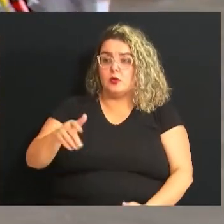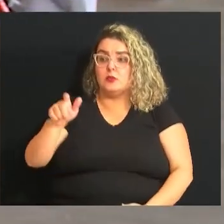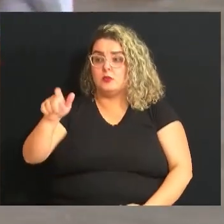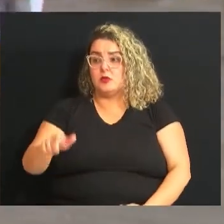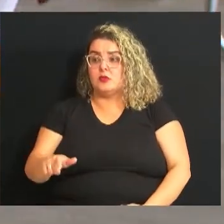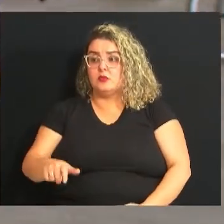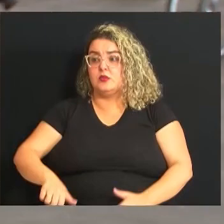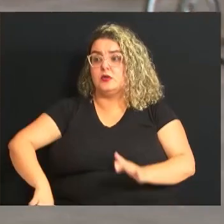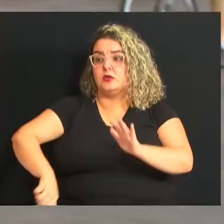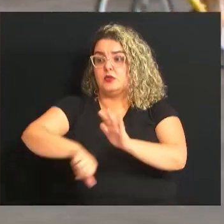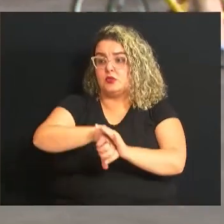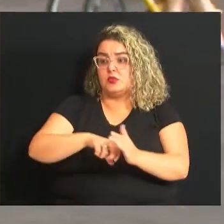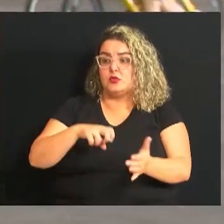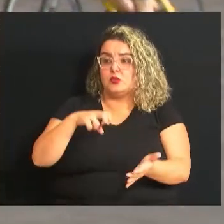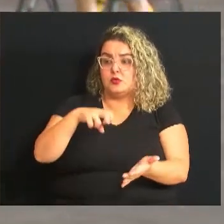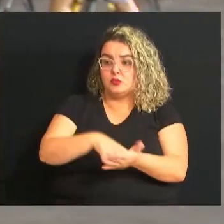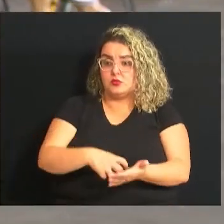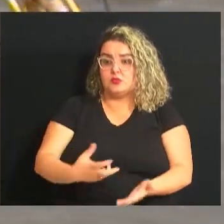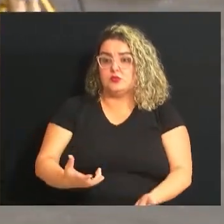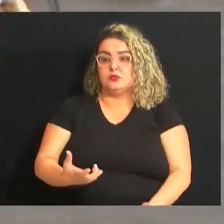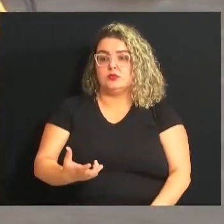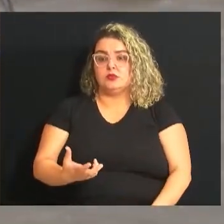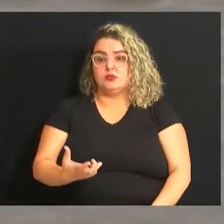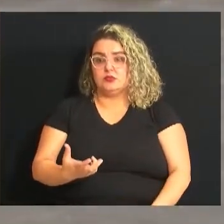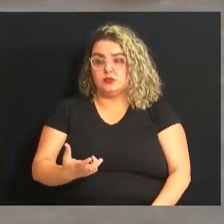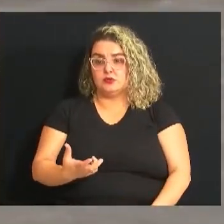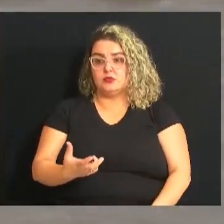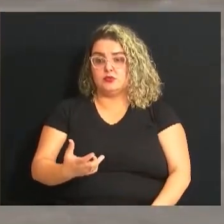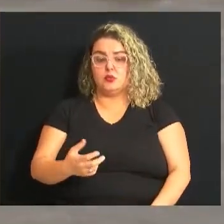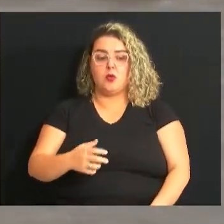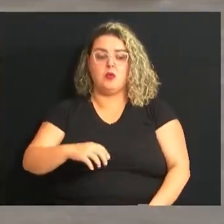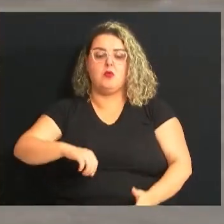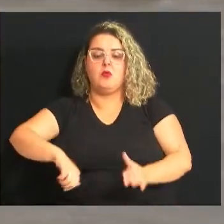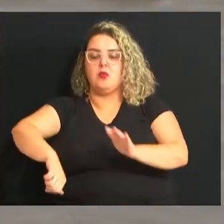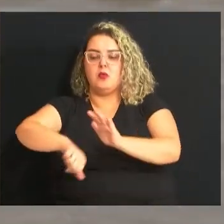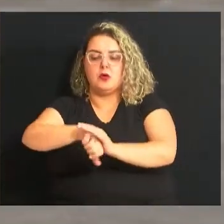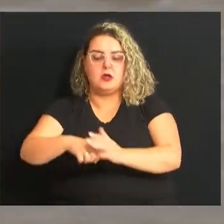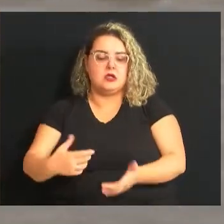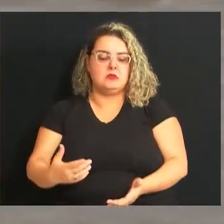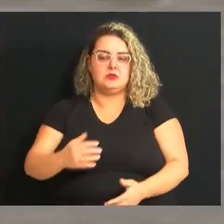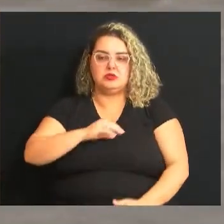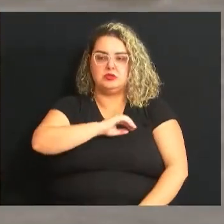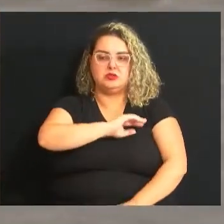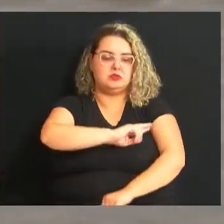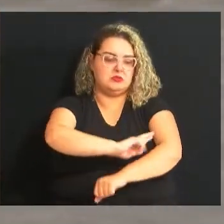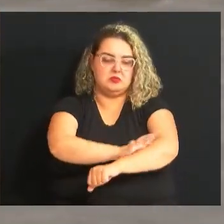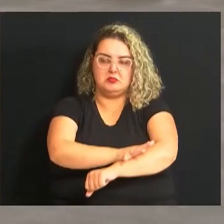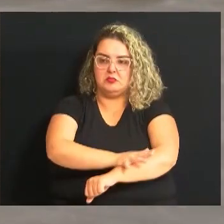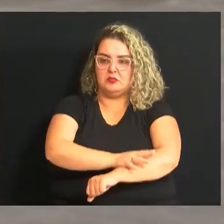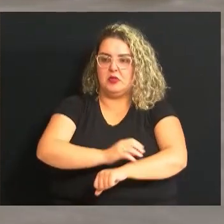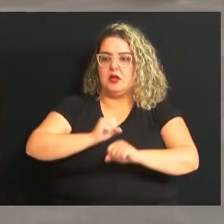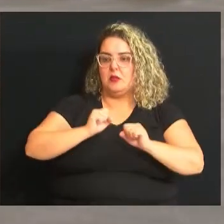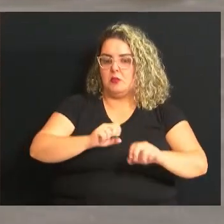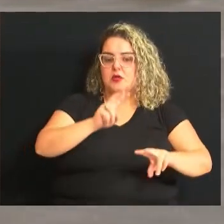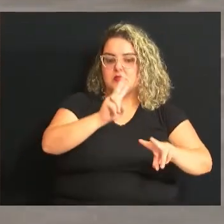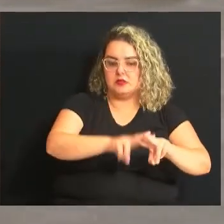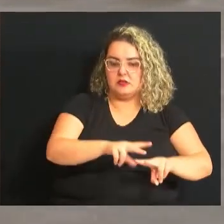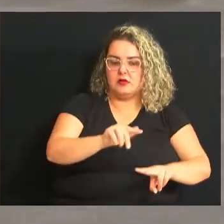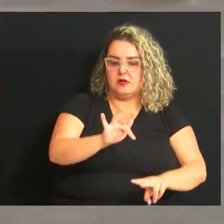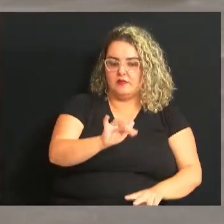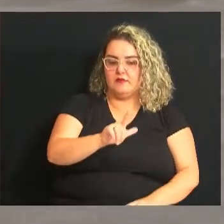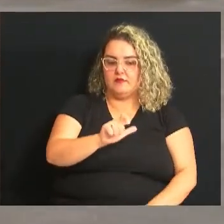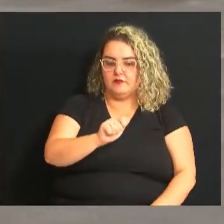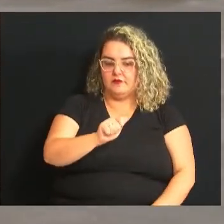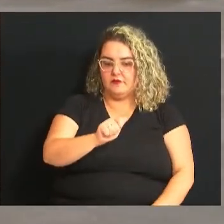Quando a pessoa comete um crime de racismo, você abre um boletim de ocorrência, ela pode ser presa em